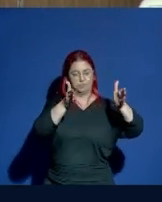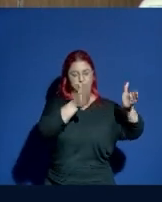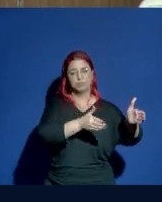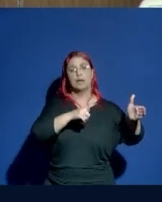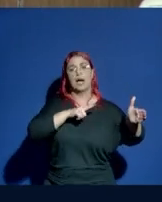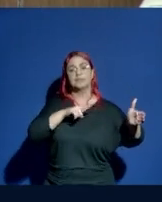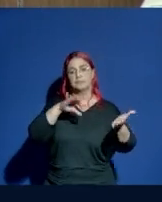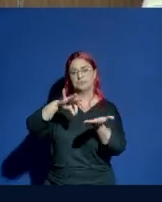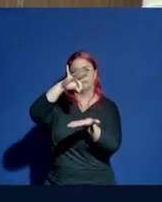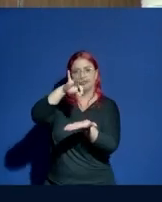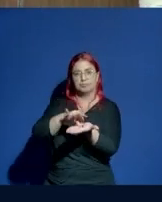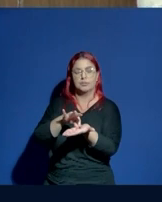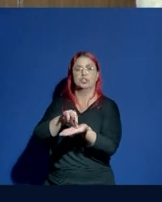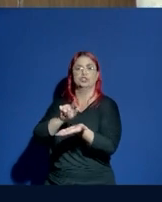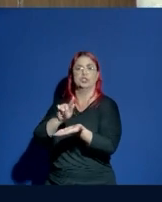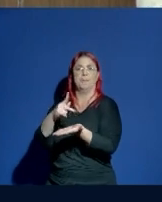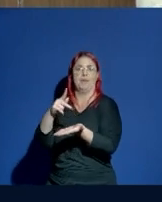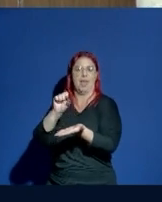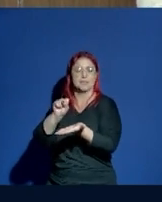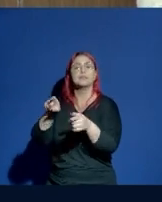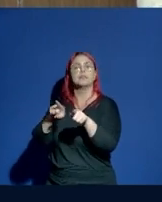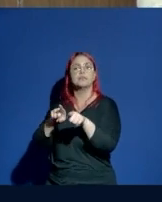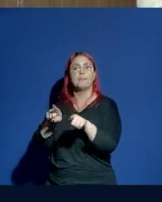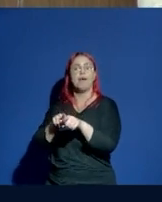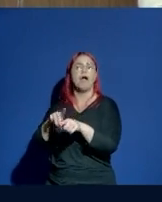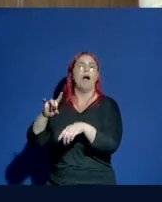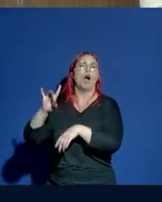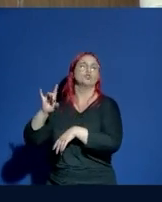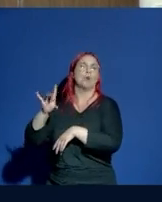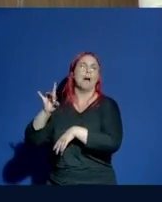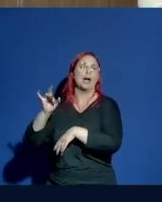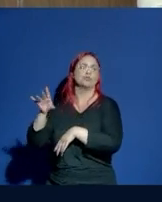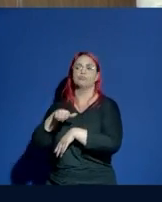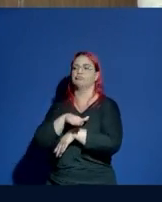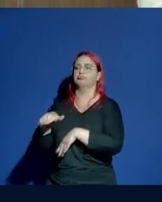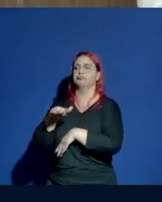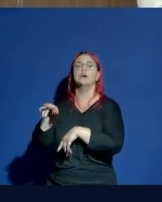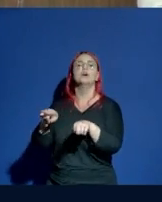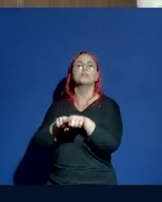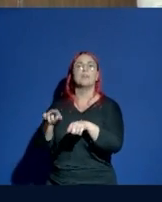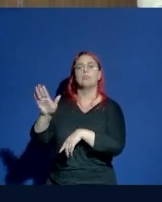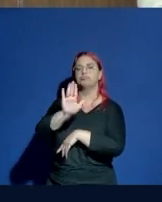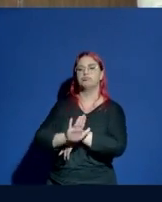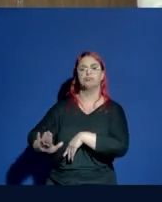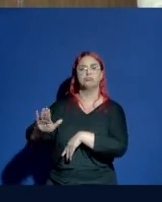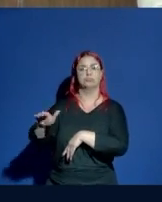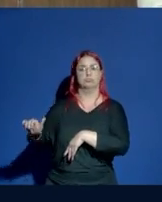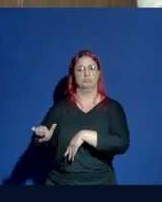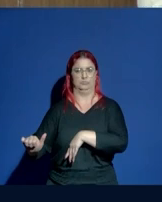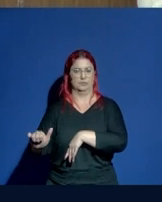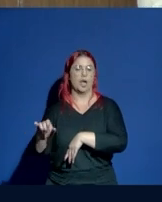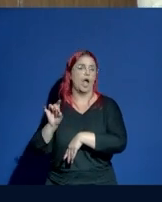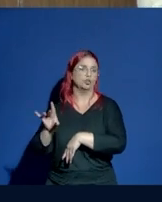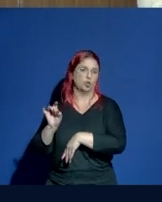liga a GPS e piloto automático com a nossa automação de volante motor câmbio